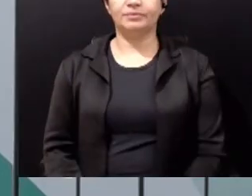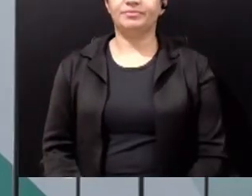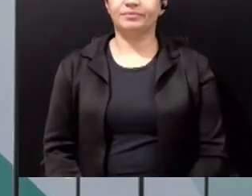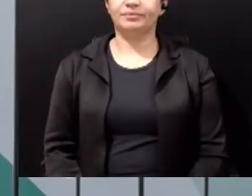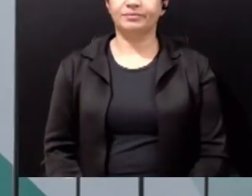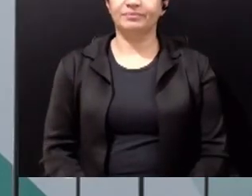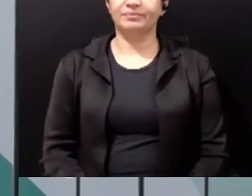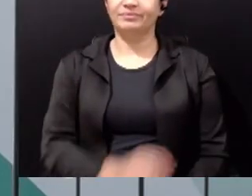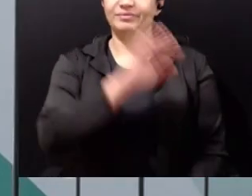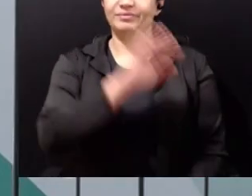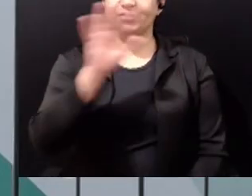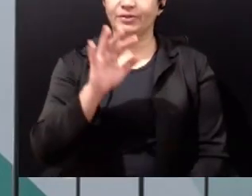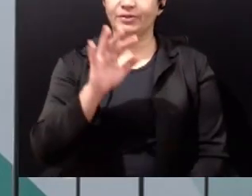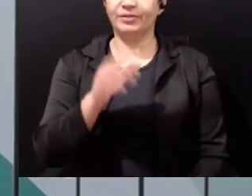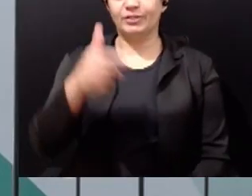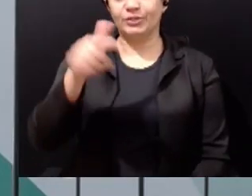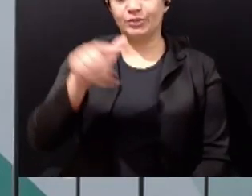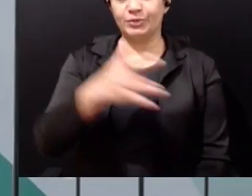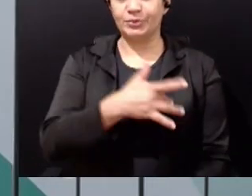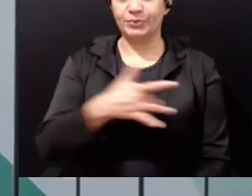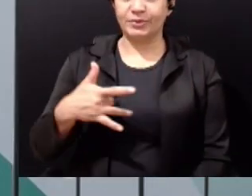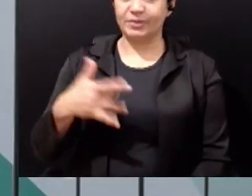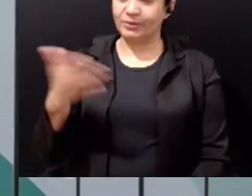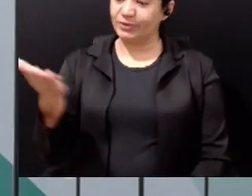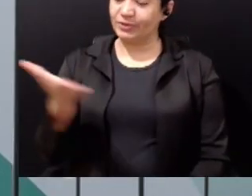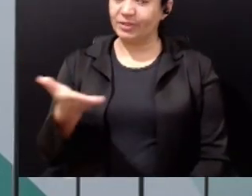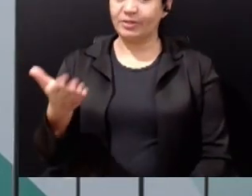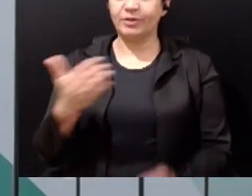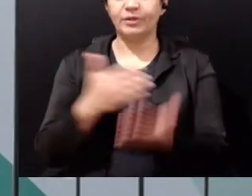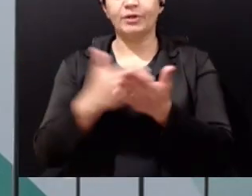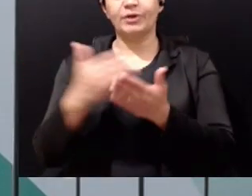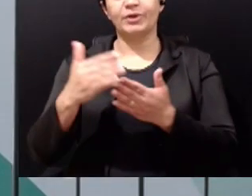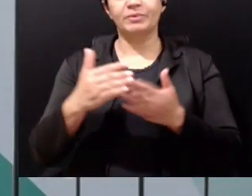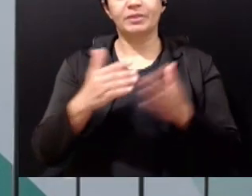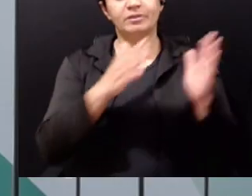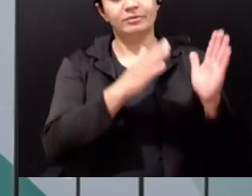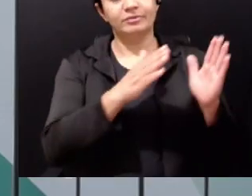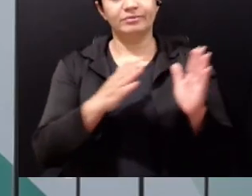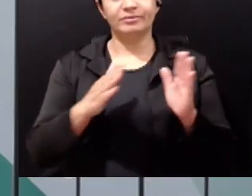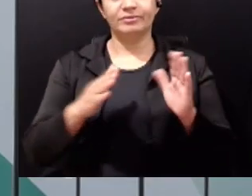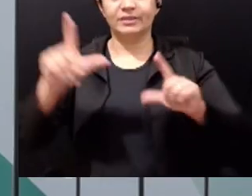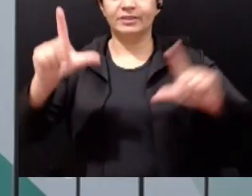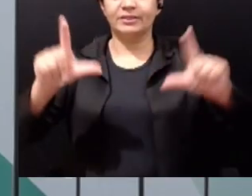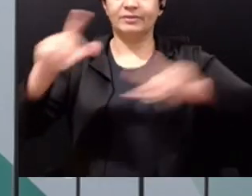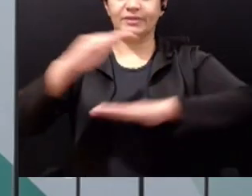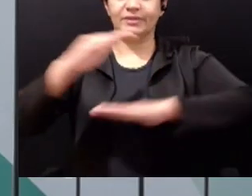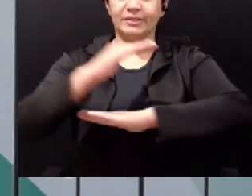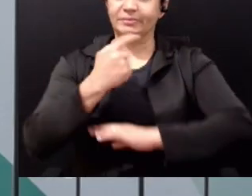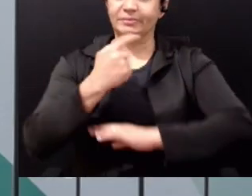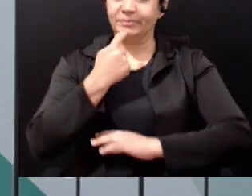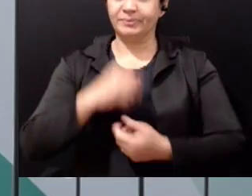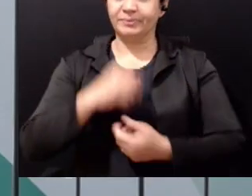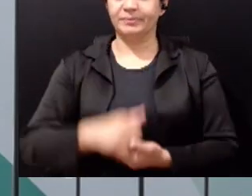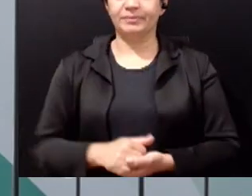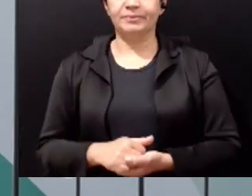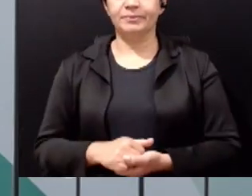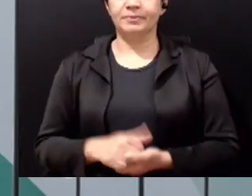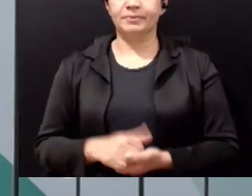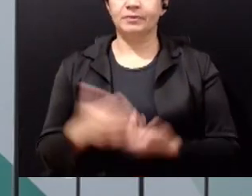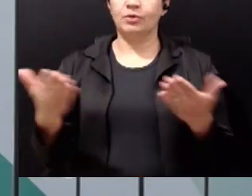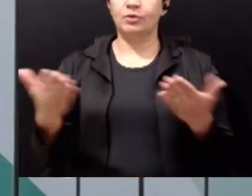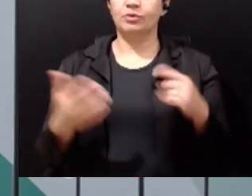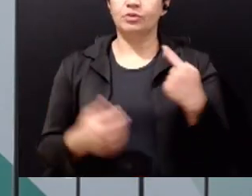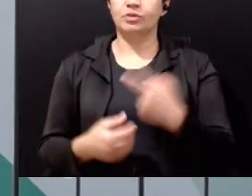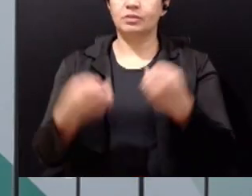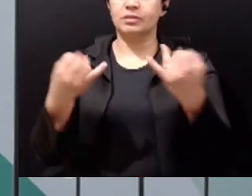Olá pessoal, mais um Saúde Agora, começando aqui na programação da TV Câmara Campinas. Hoje nós vamos falar sobre a relação